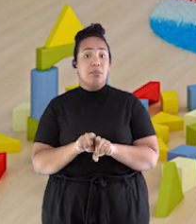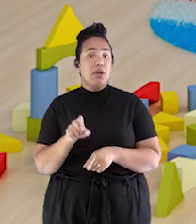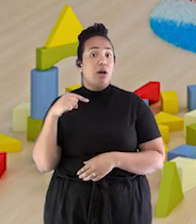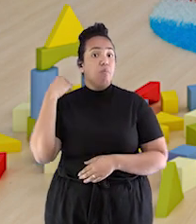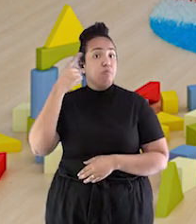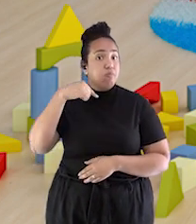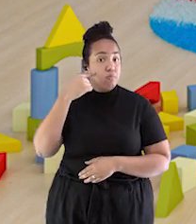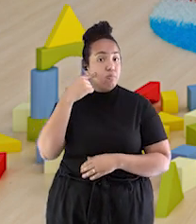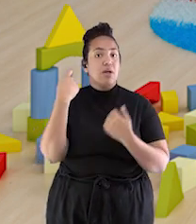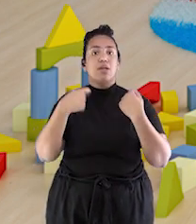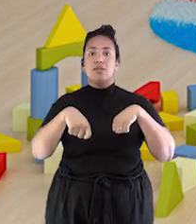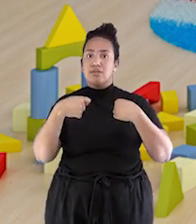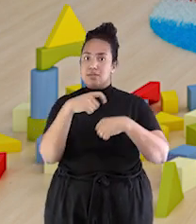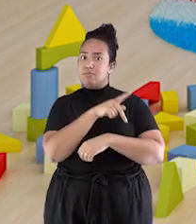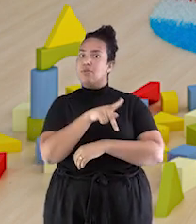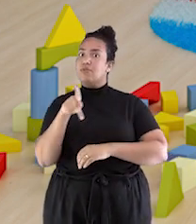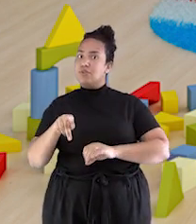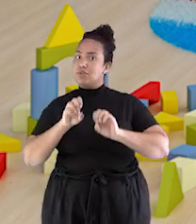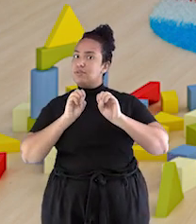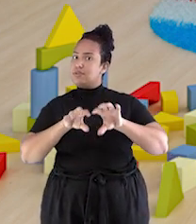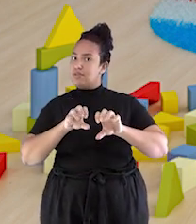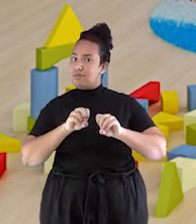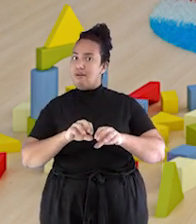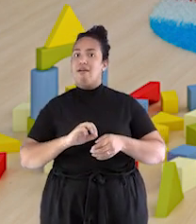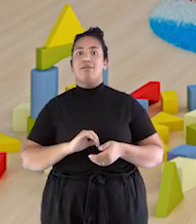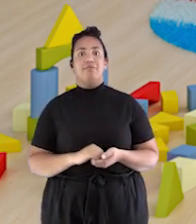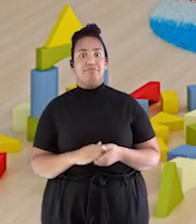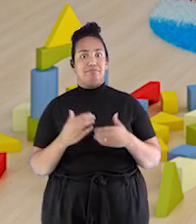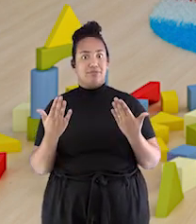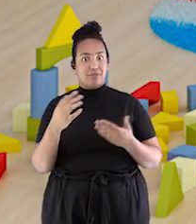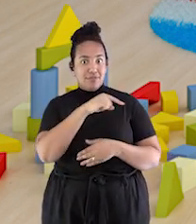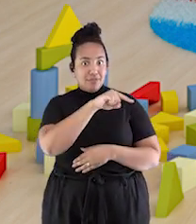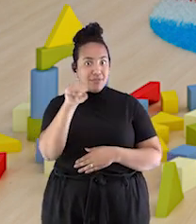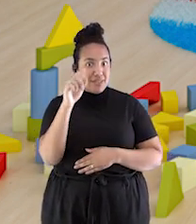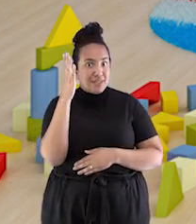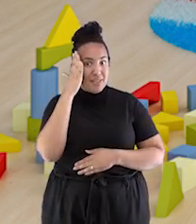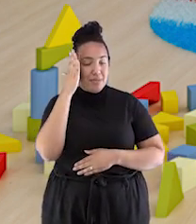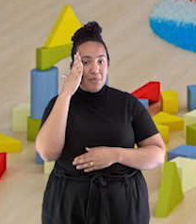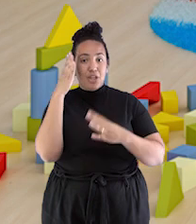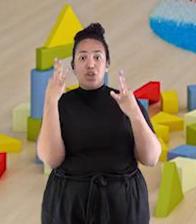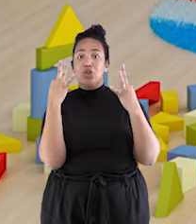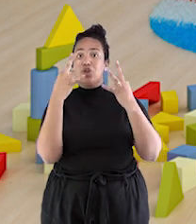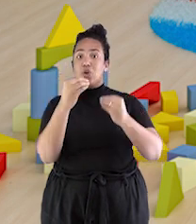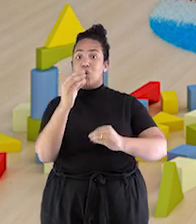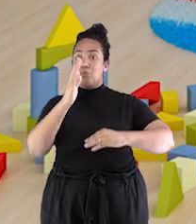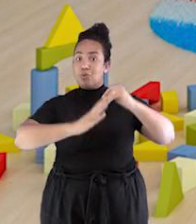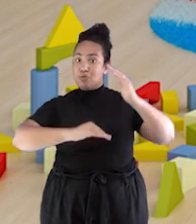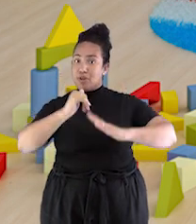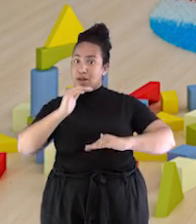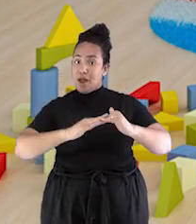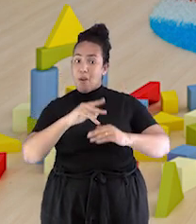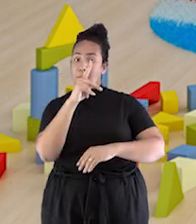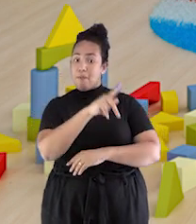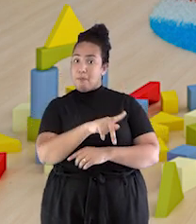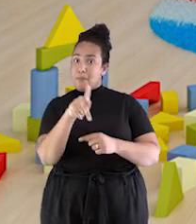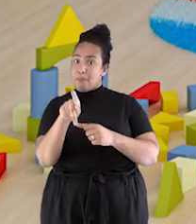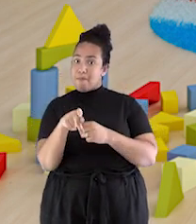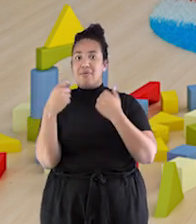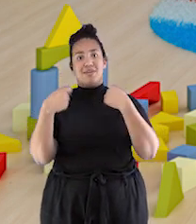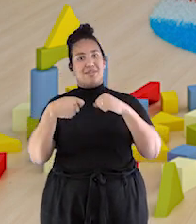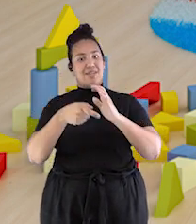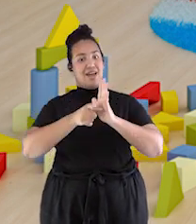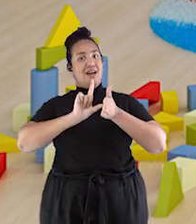precisa de um professor. Você sabia que para toda profissão precisa de um professor? Por